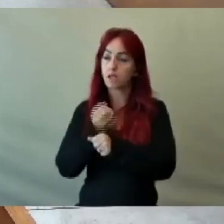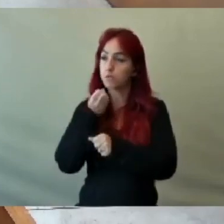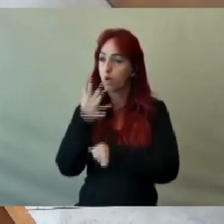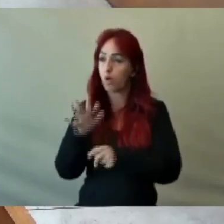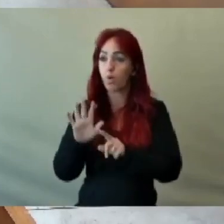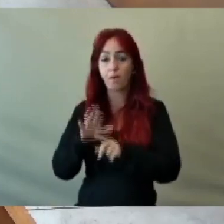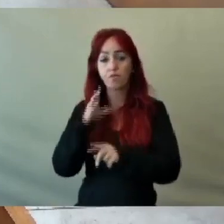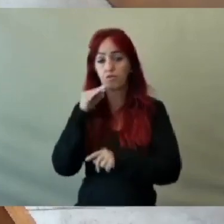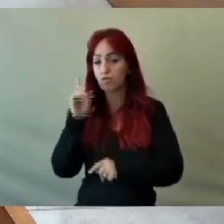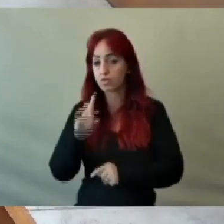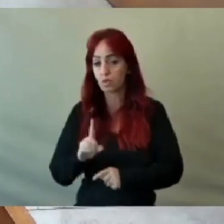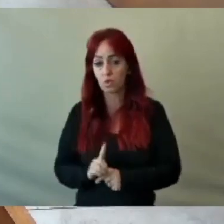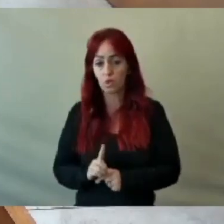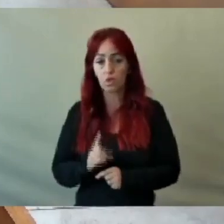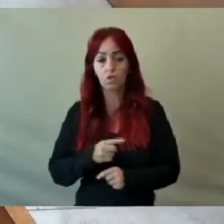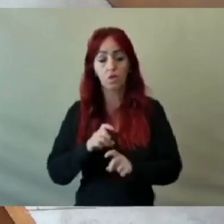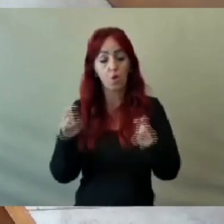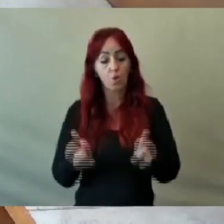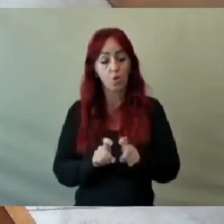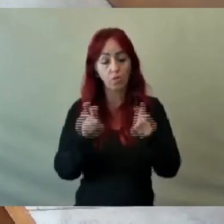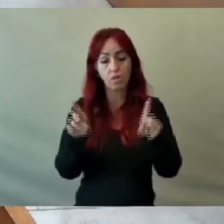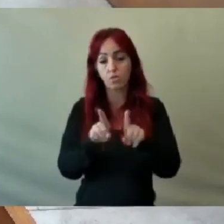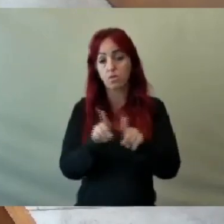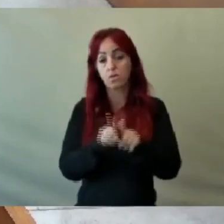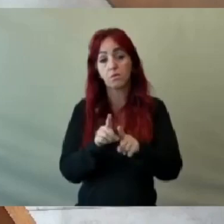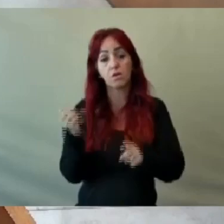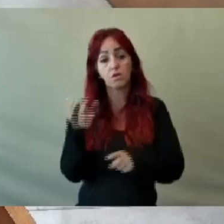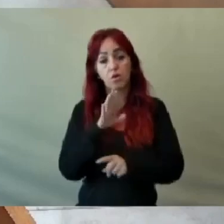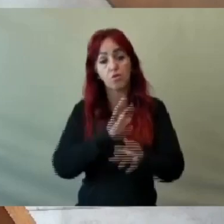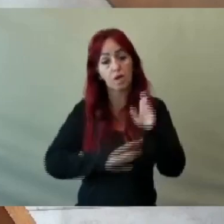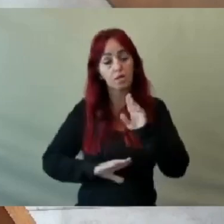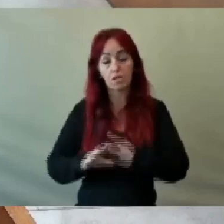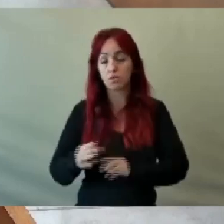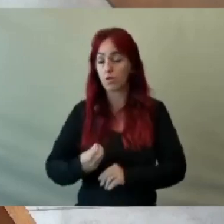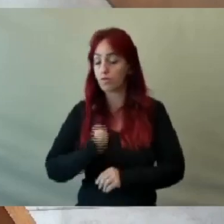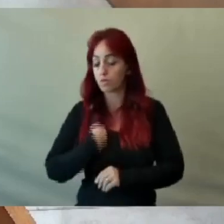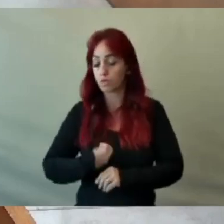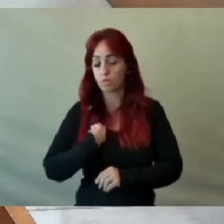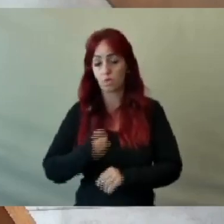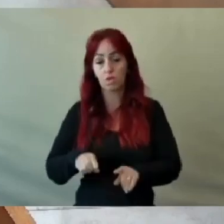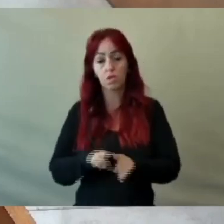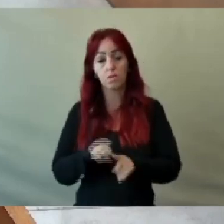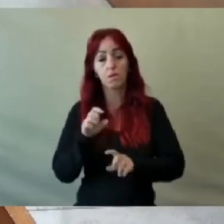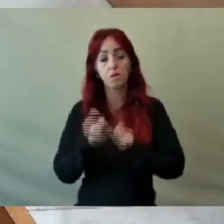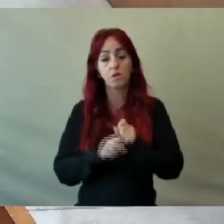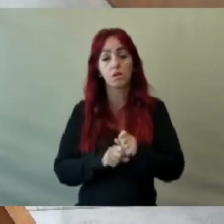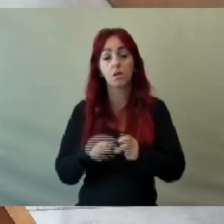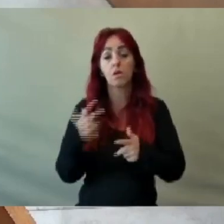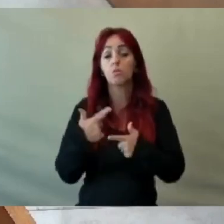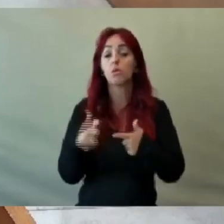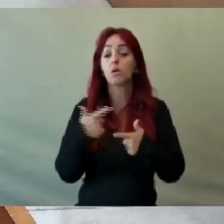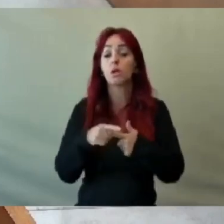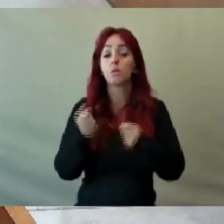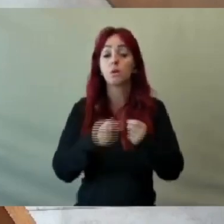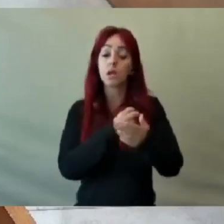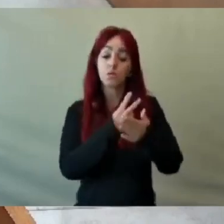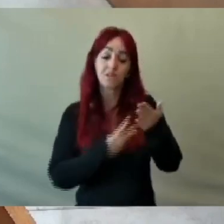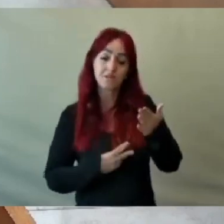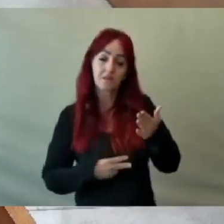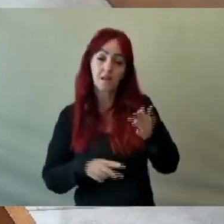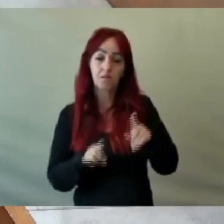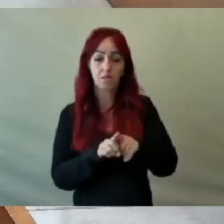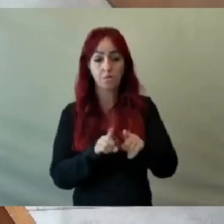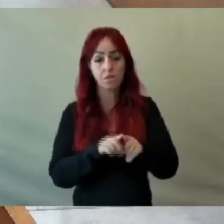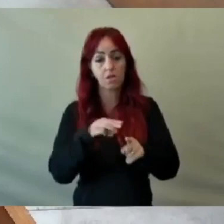computador, porque mesmo computador novo também não funciona. Então, o problema é o desenho do programa. Então, a MV, que é a empresa, precisa deslocar